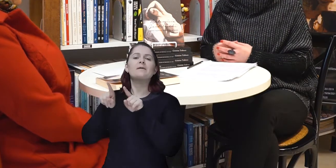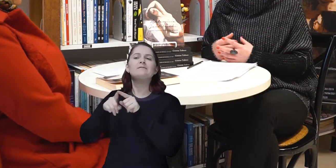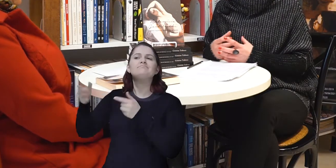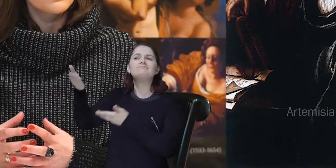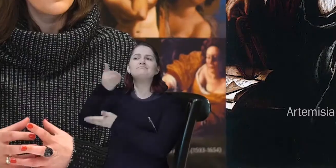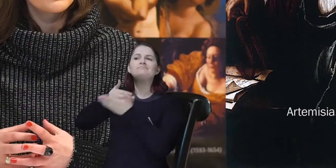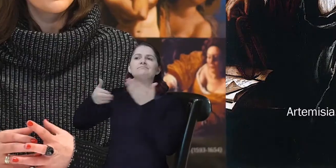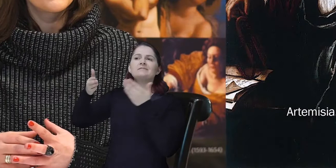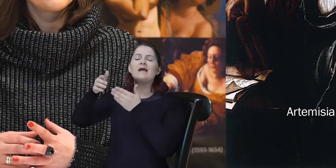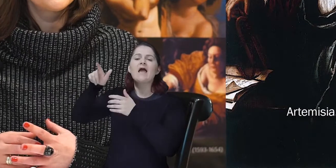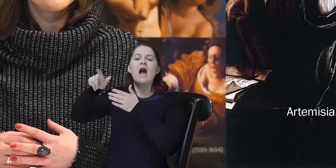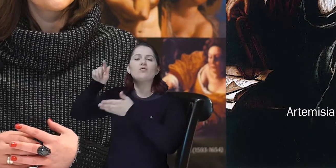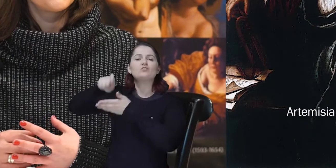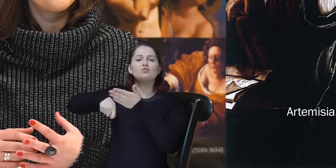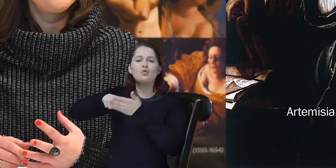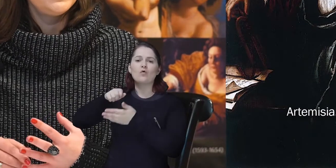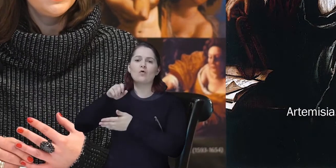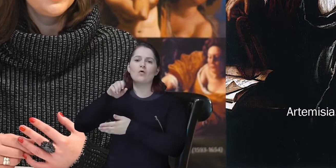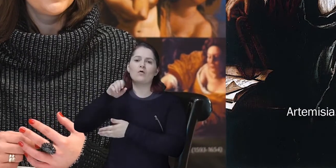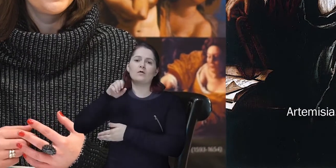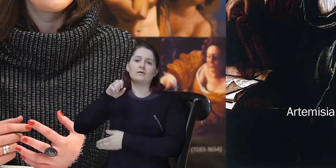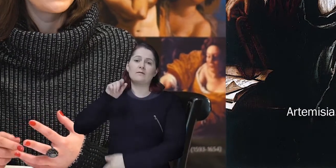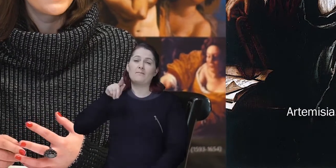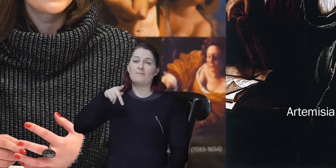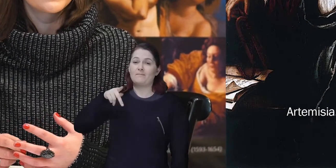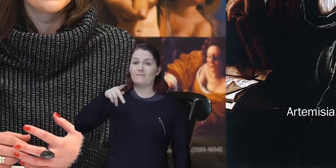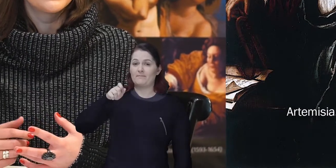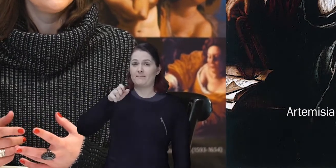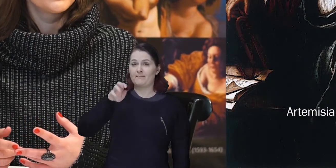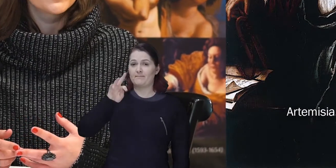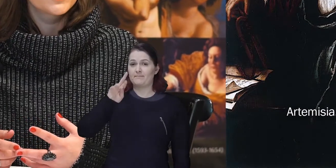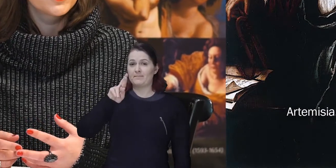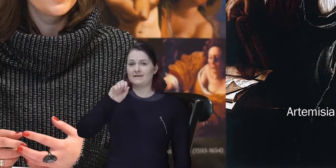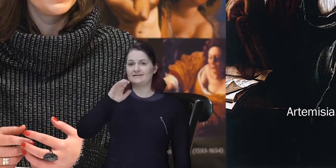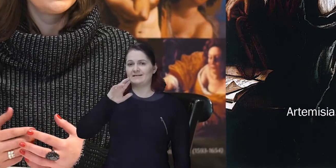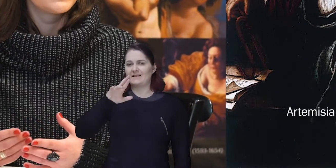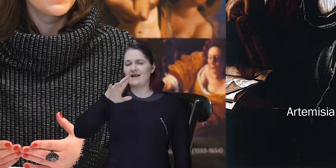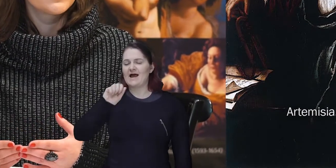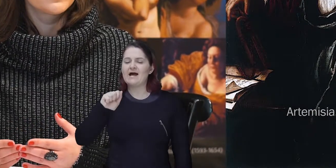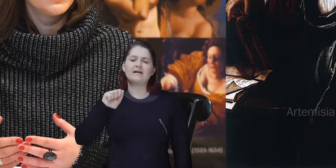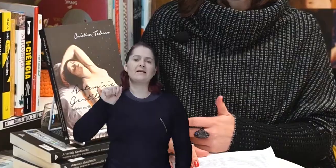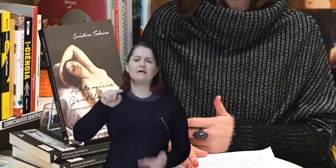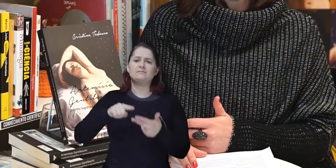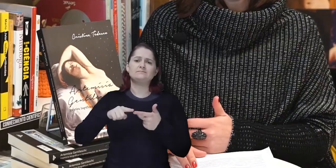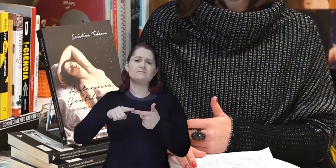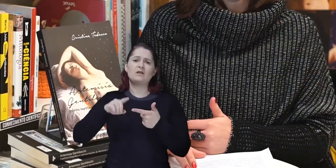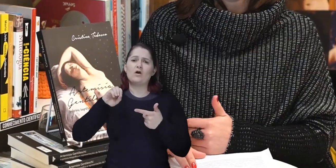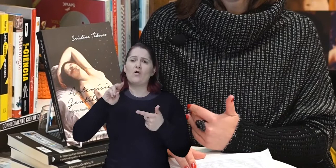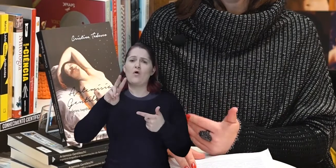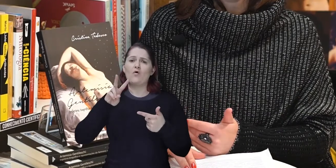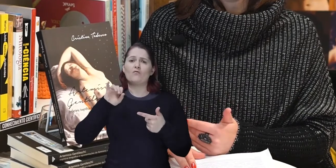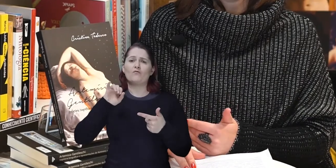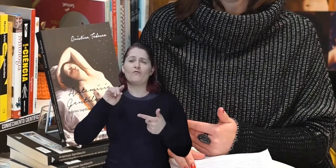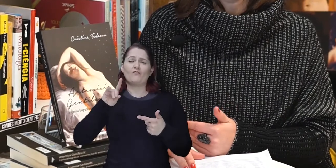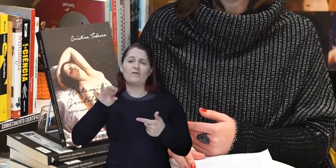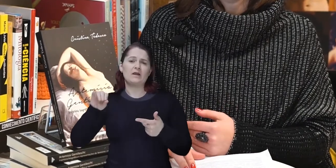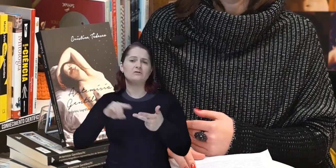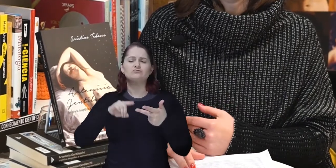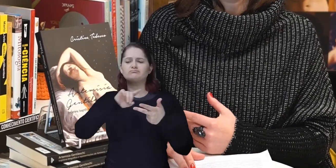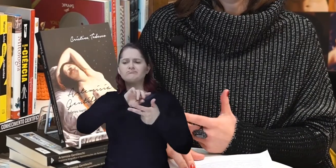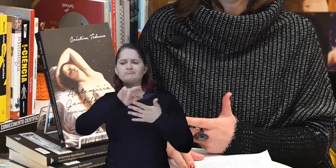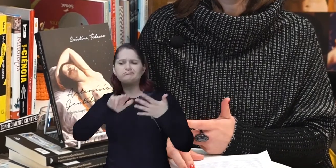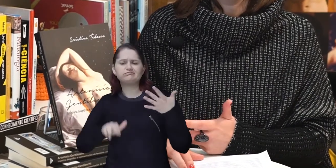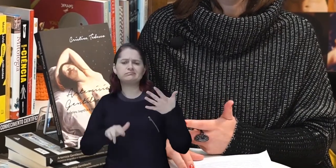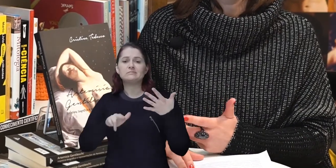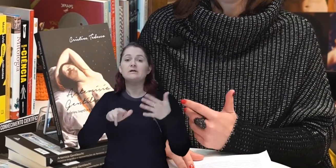composições que dialogam com autores como Ovídio, Petrarca, Ariosto, Poliziano. Nesse sentido, estudar a trajetória de uma